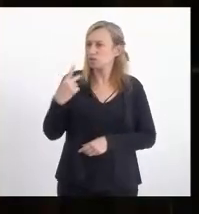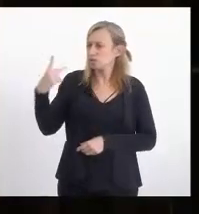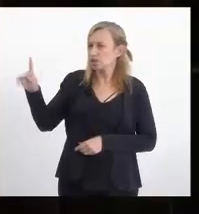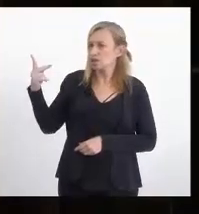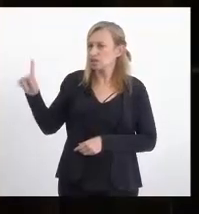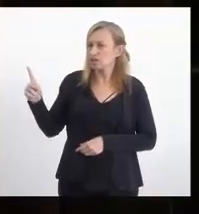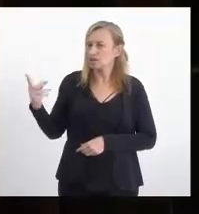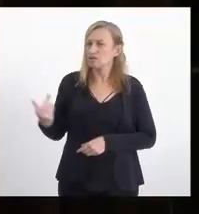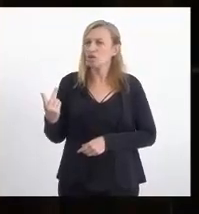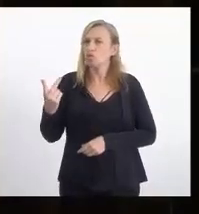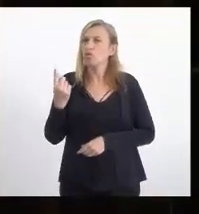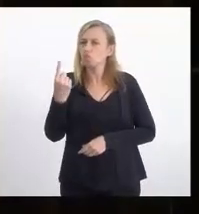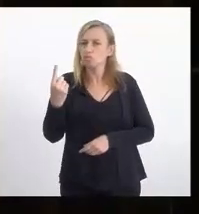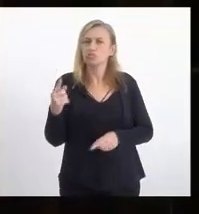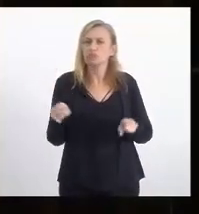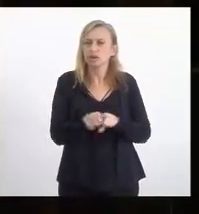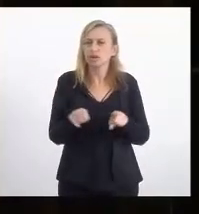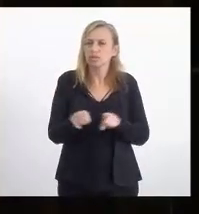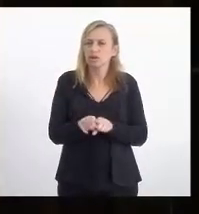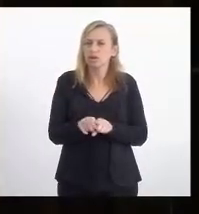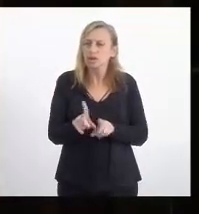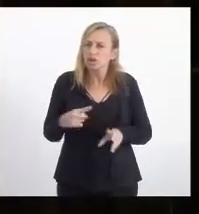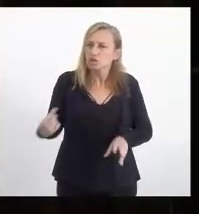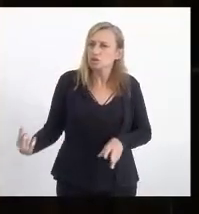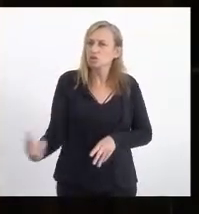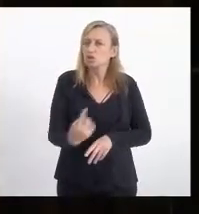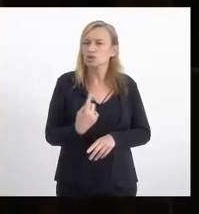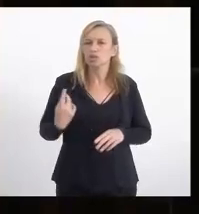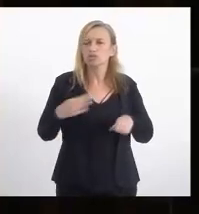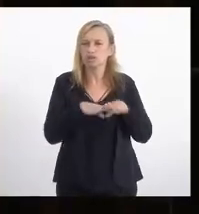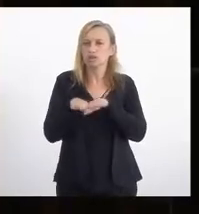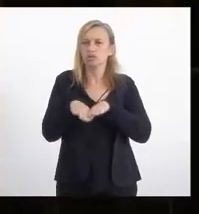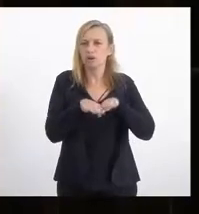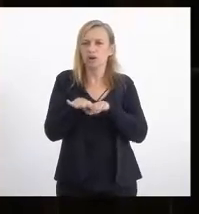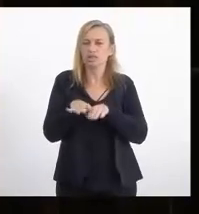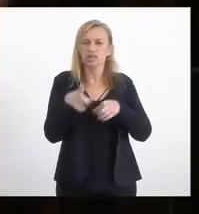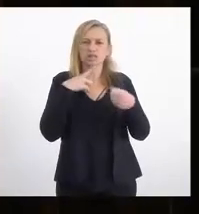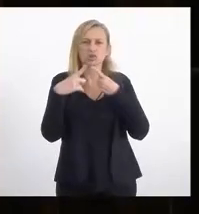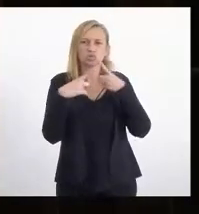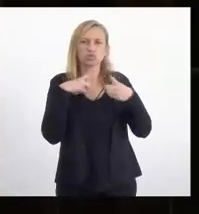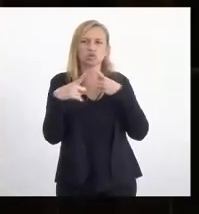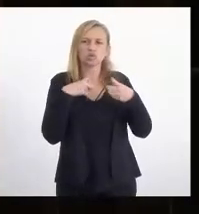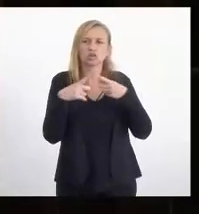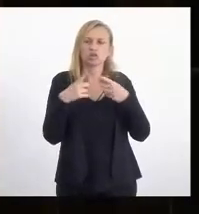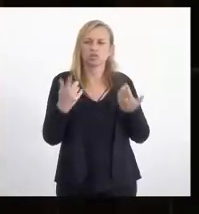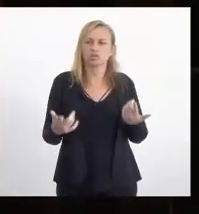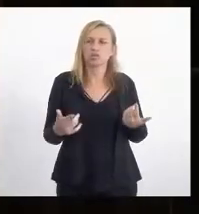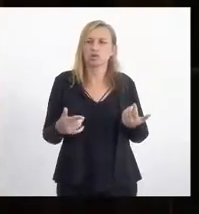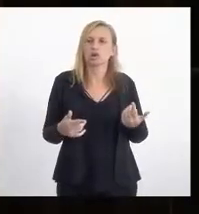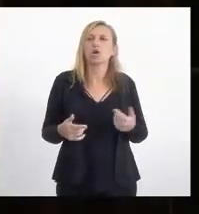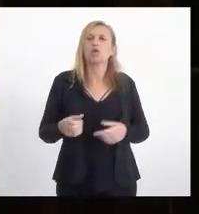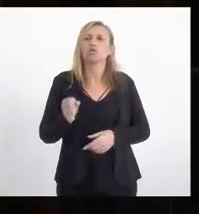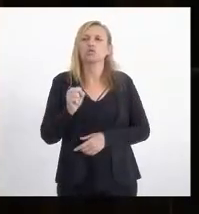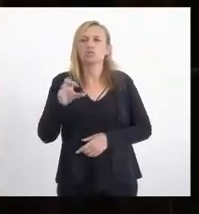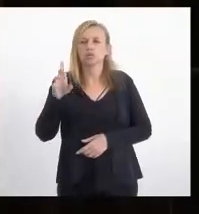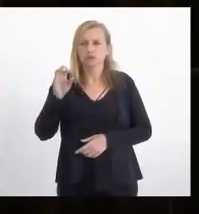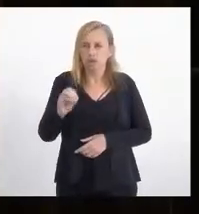também e nessa roda de debate o soldado